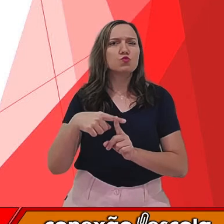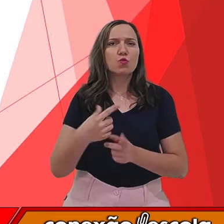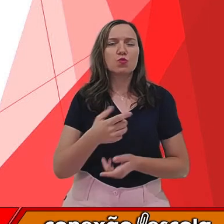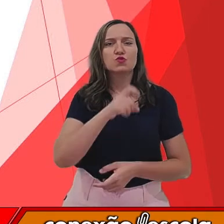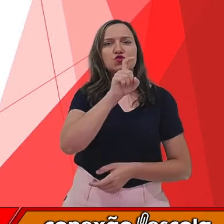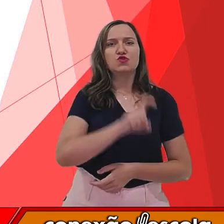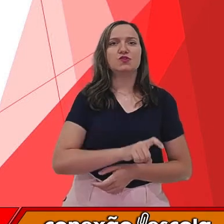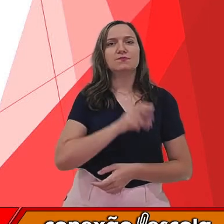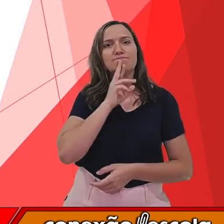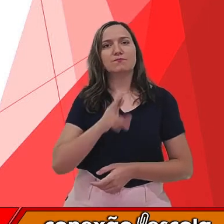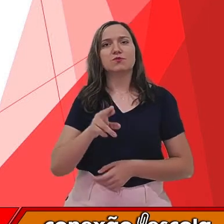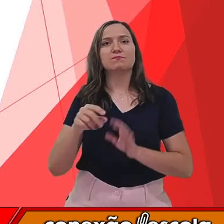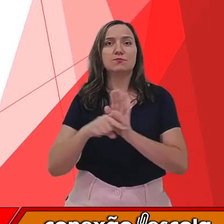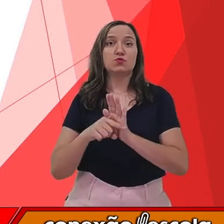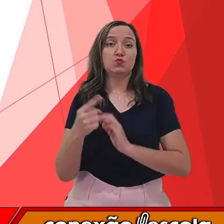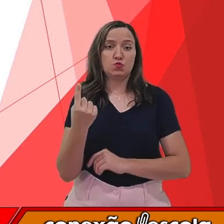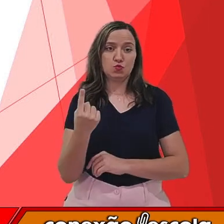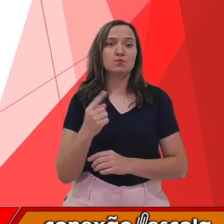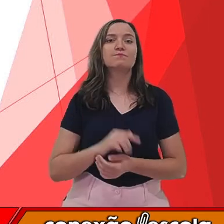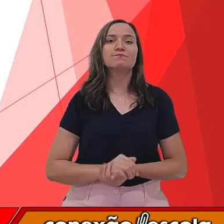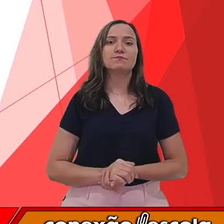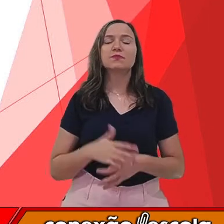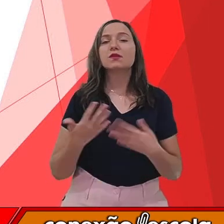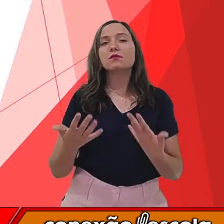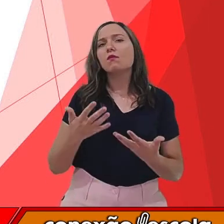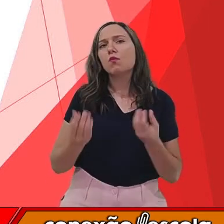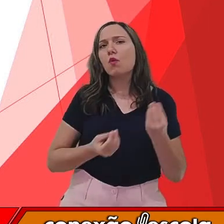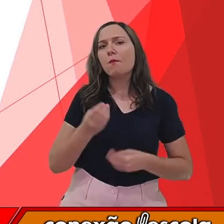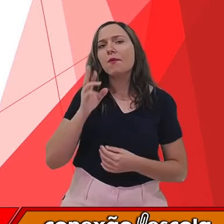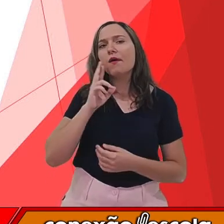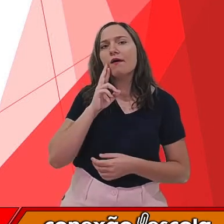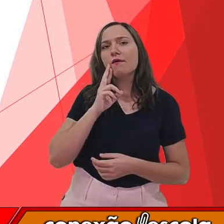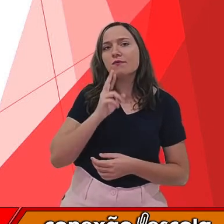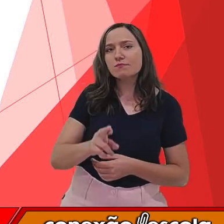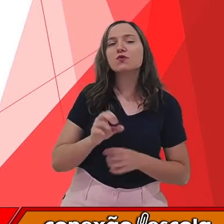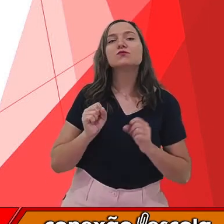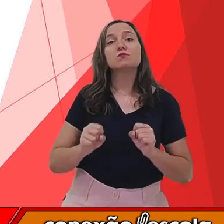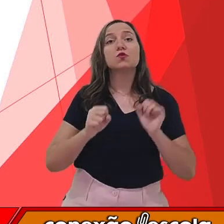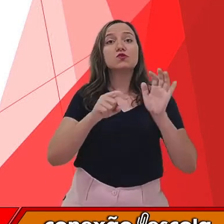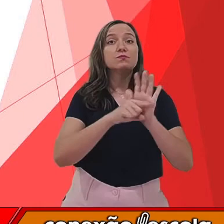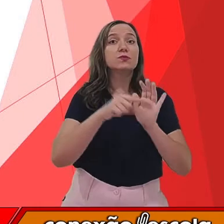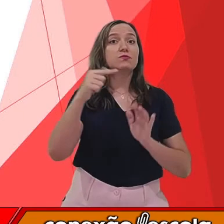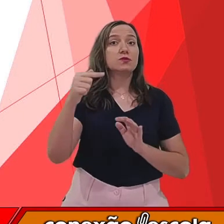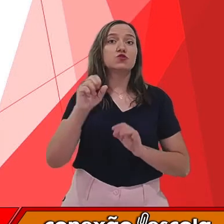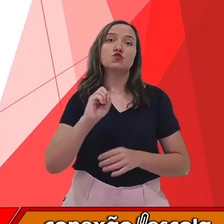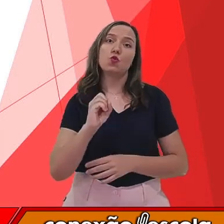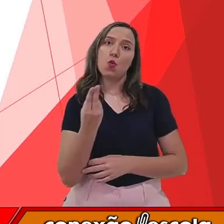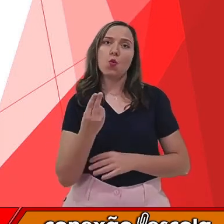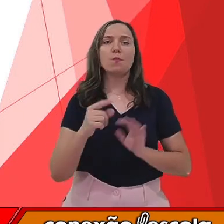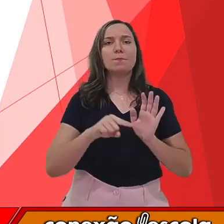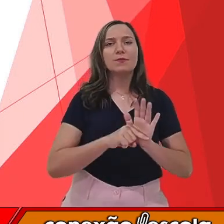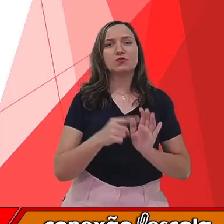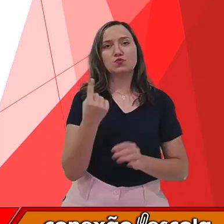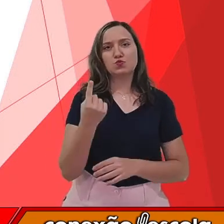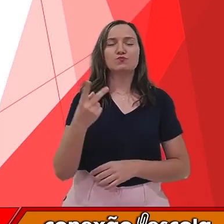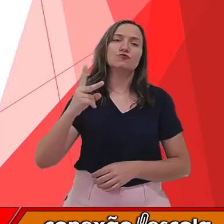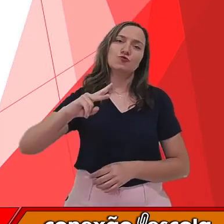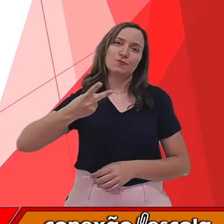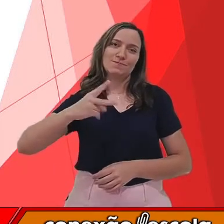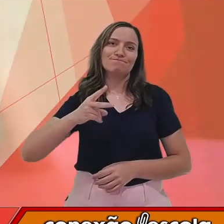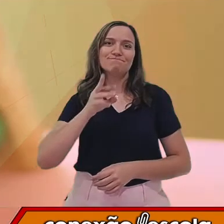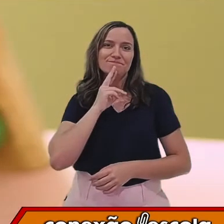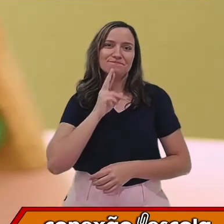-1 logo a solução da minha equação podem ser os números menos sete e menos